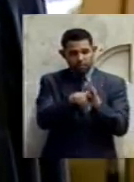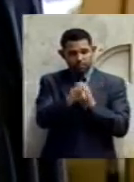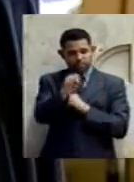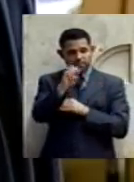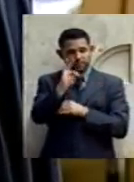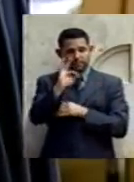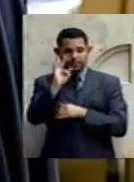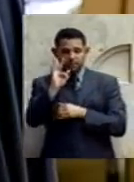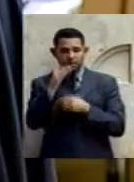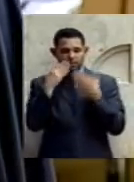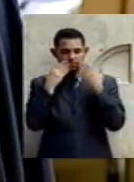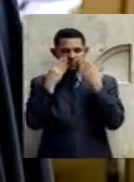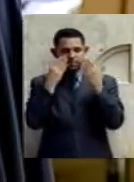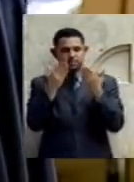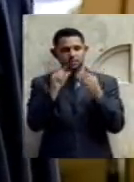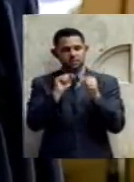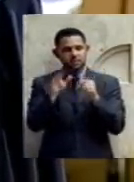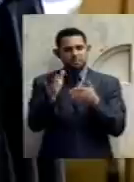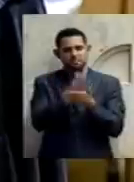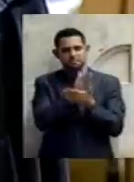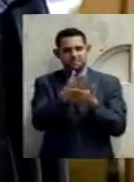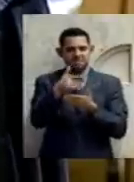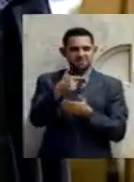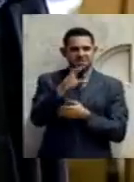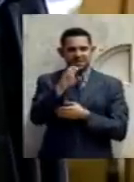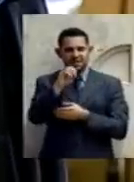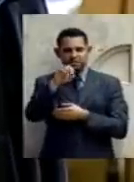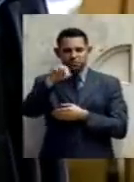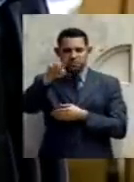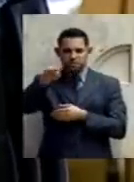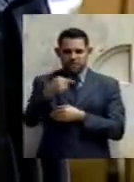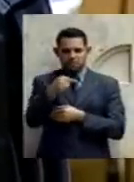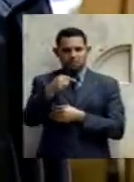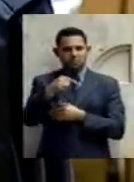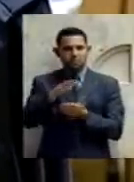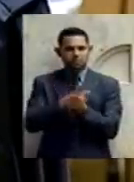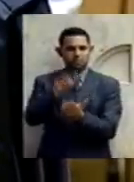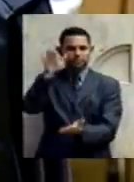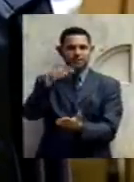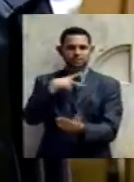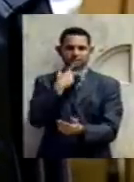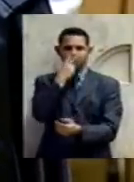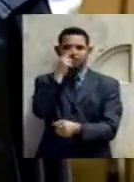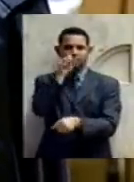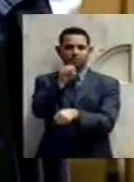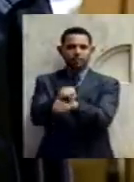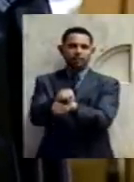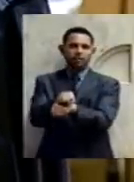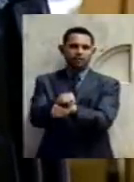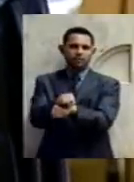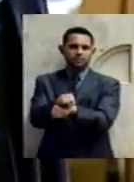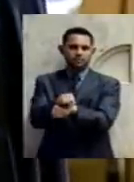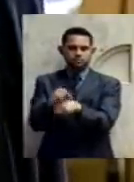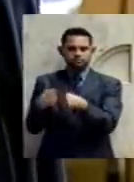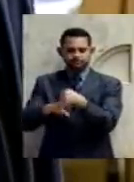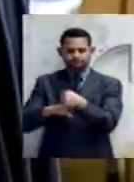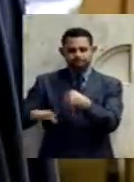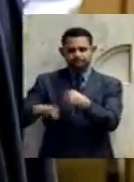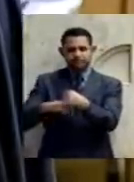Federal apontam que cerca de 500 mil processos estão paralisados nas instâncias